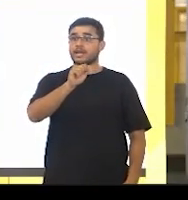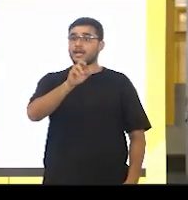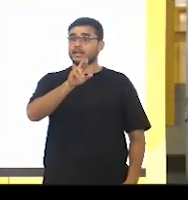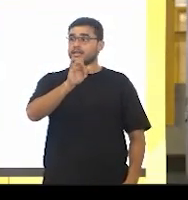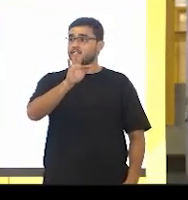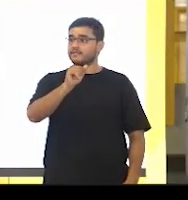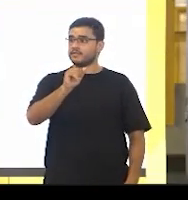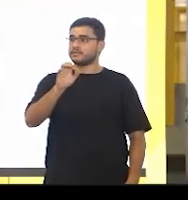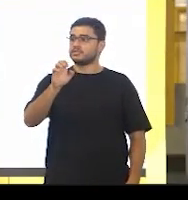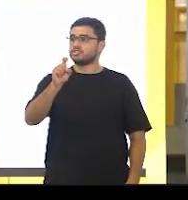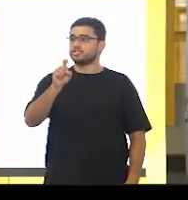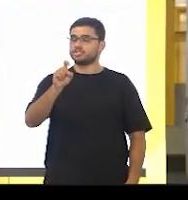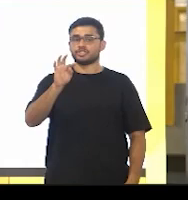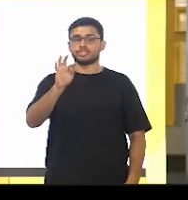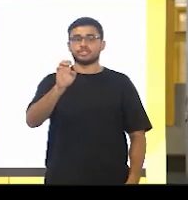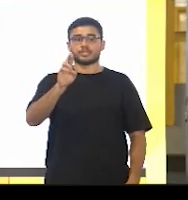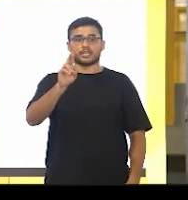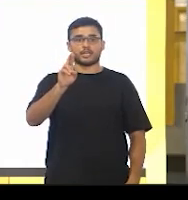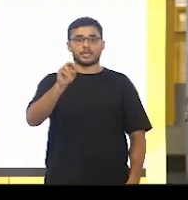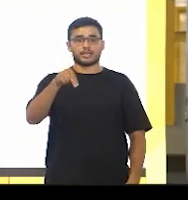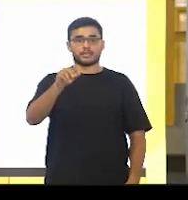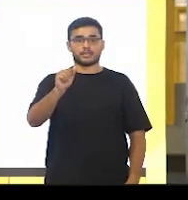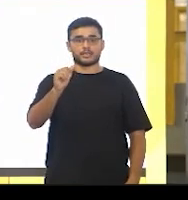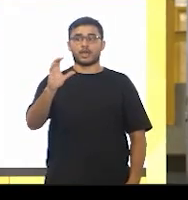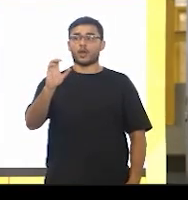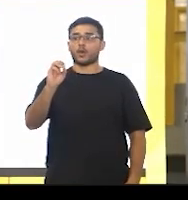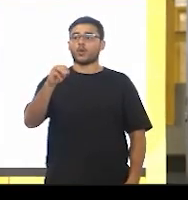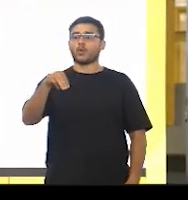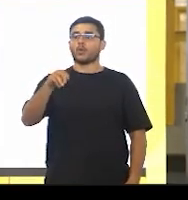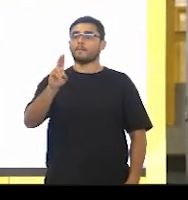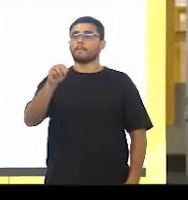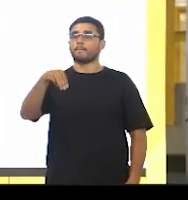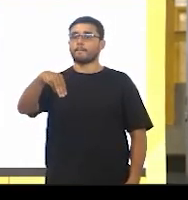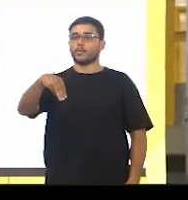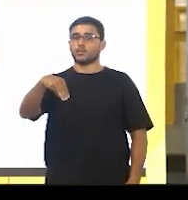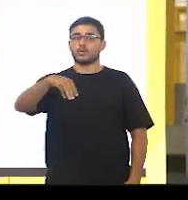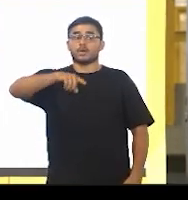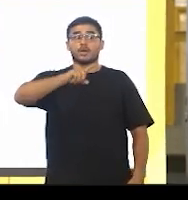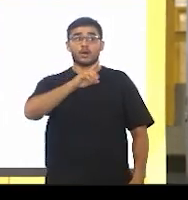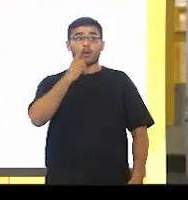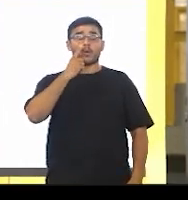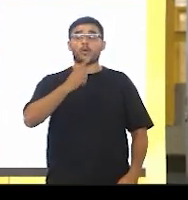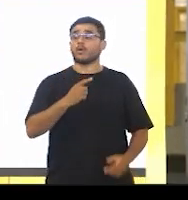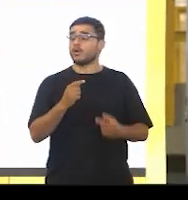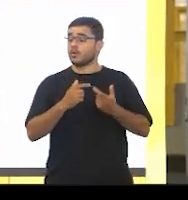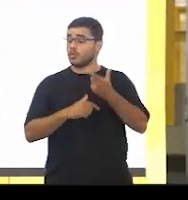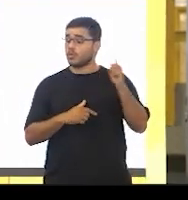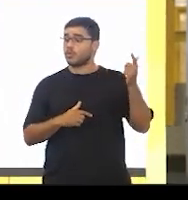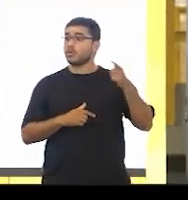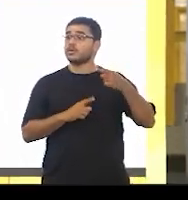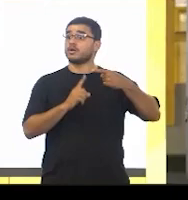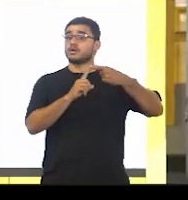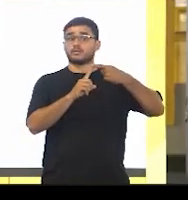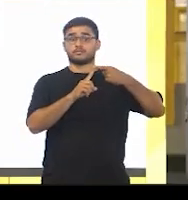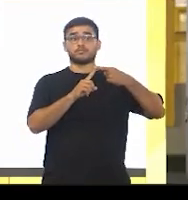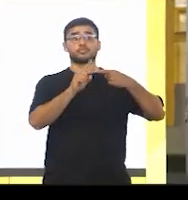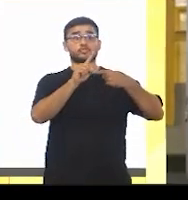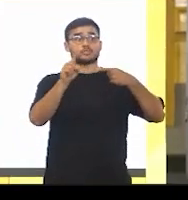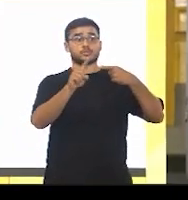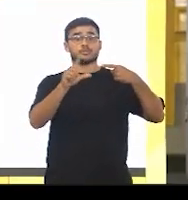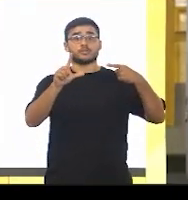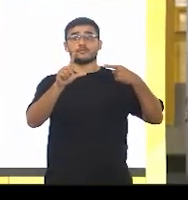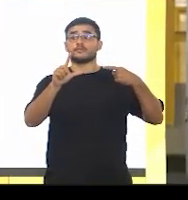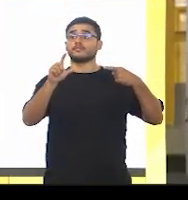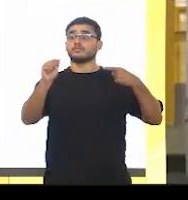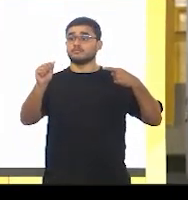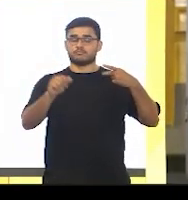massa. Vamos lá. Primeira fase, zona de livre. Segunda fase,